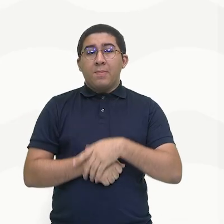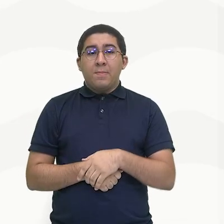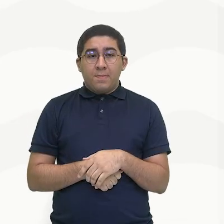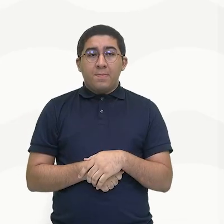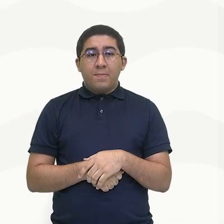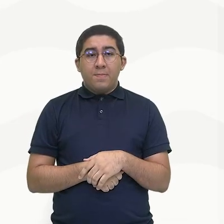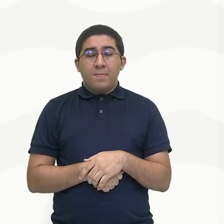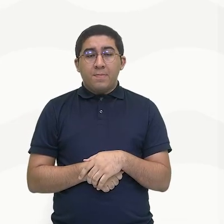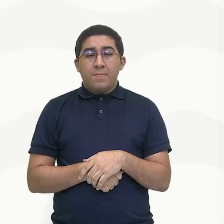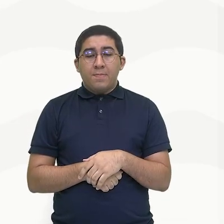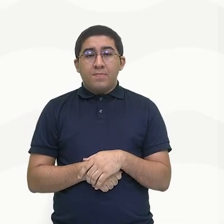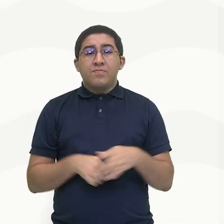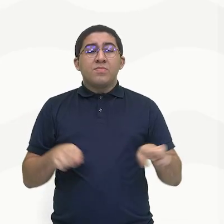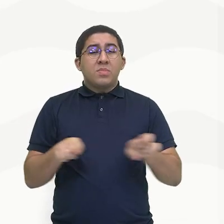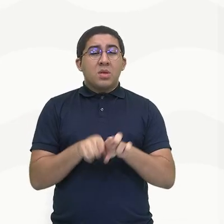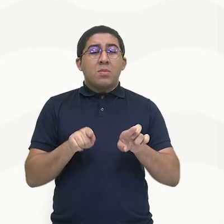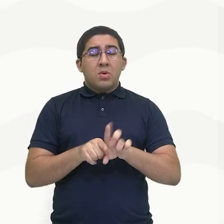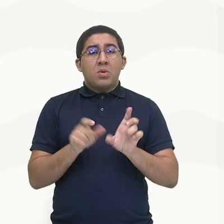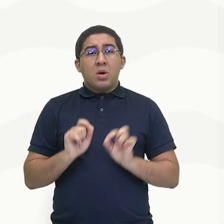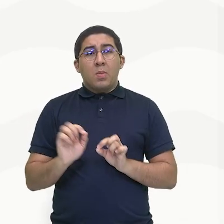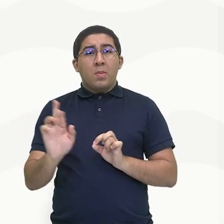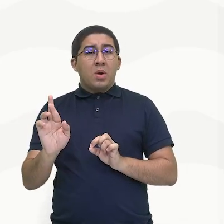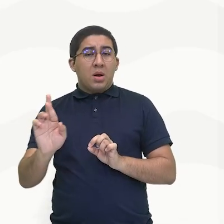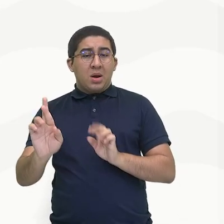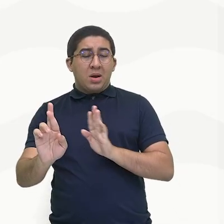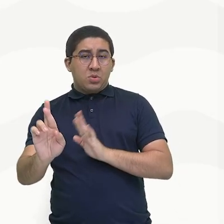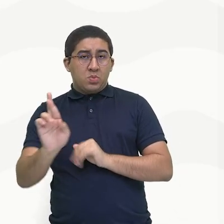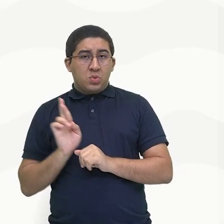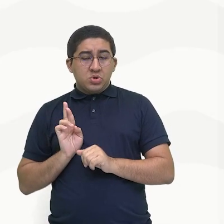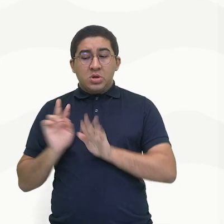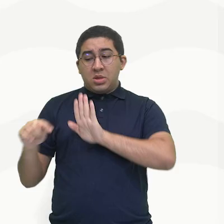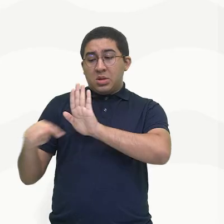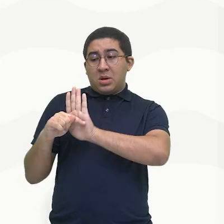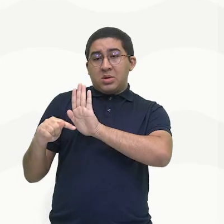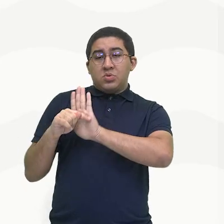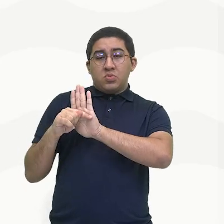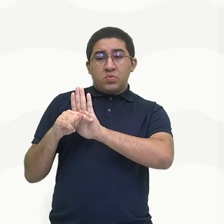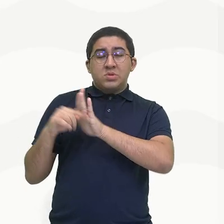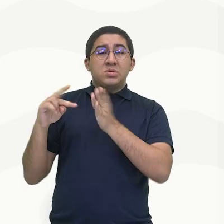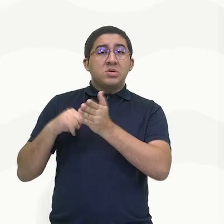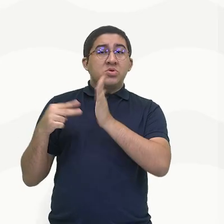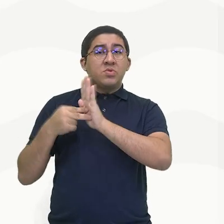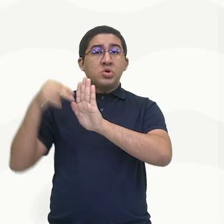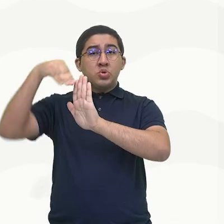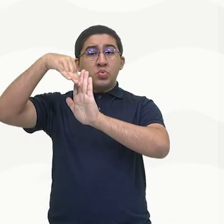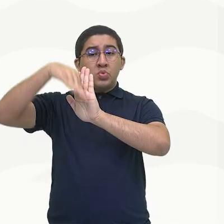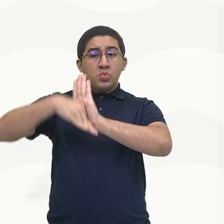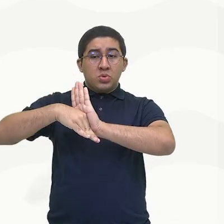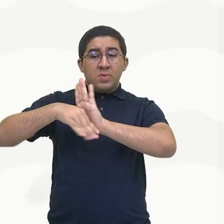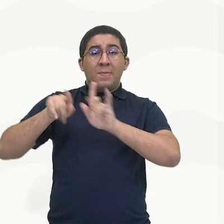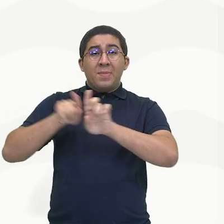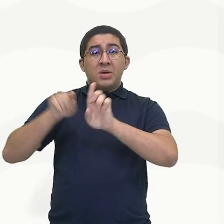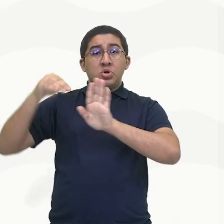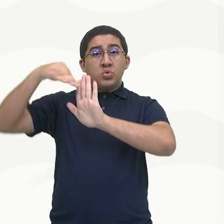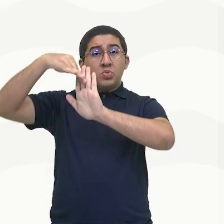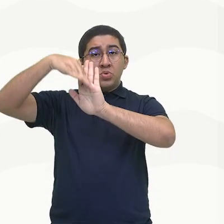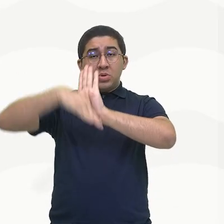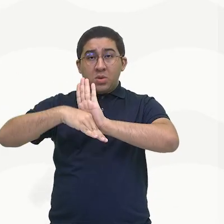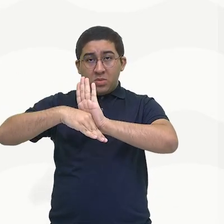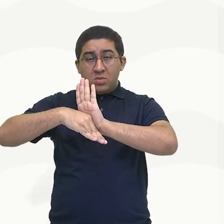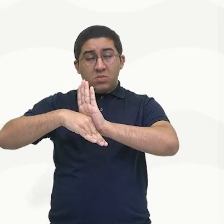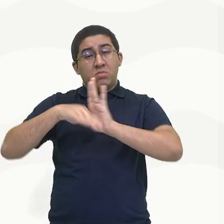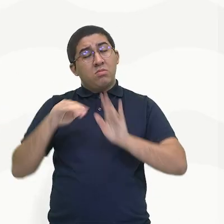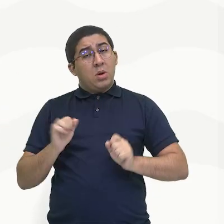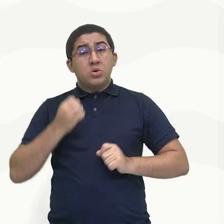Assim como um resultado negativo significa que está decrescendo, mas esse decrescimento ele pode